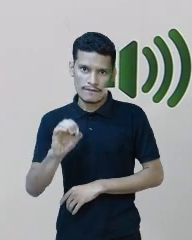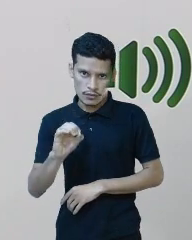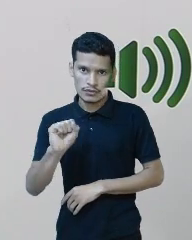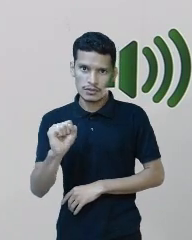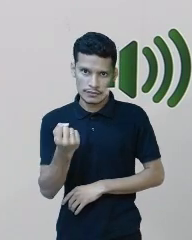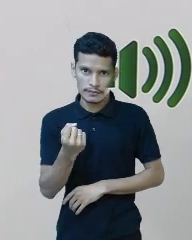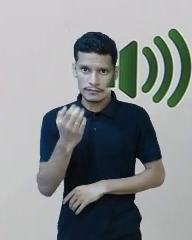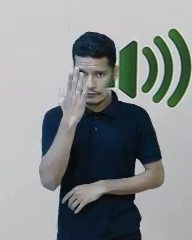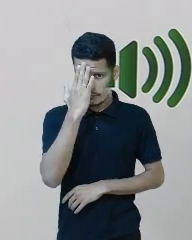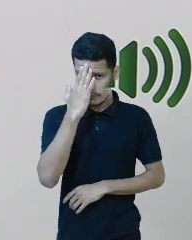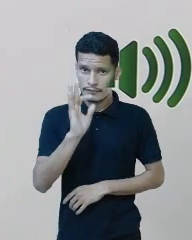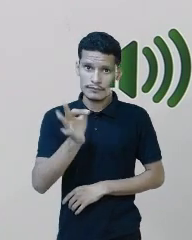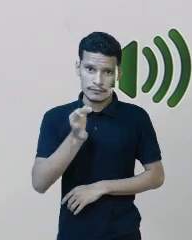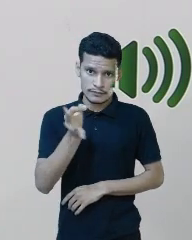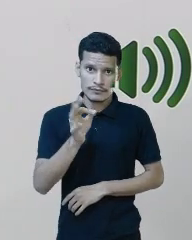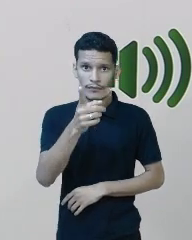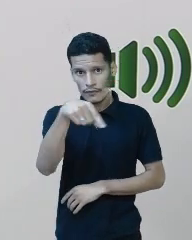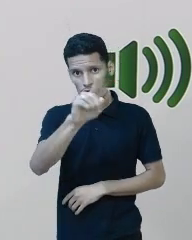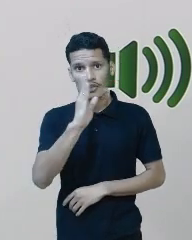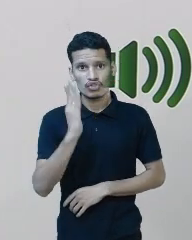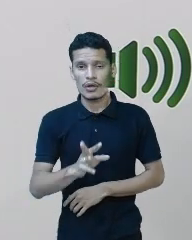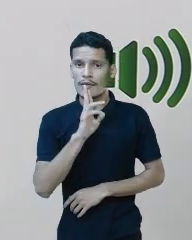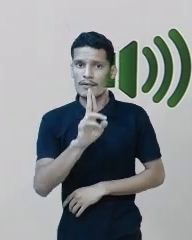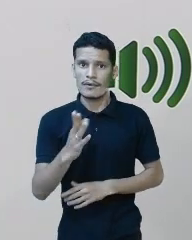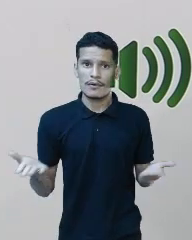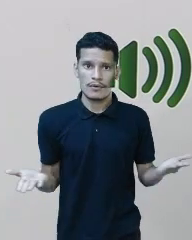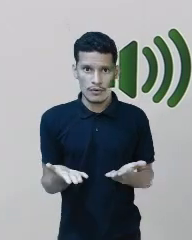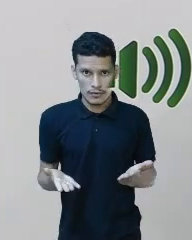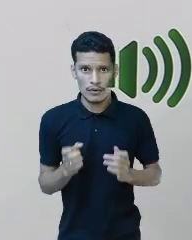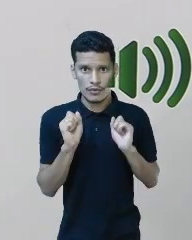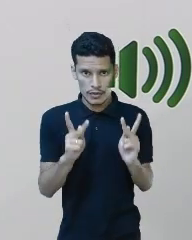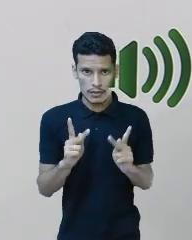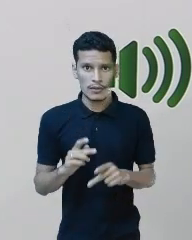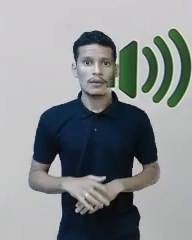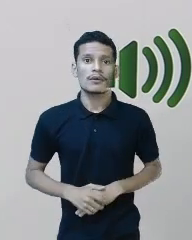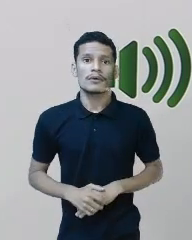substantivos. Exatamente isso que você está respondendo aí, tá bom?